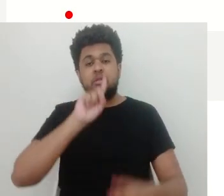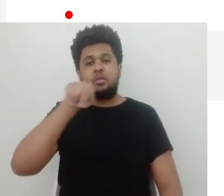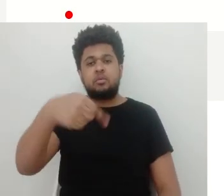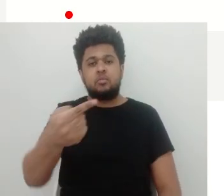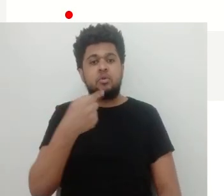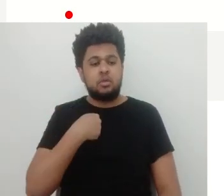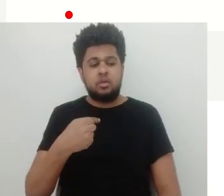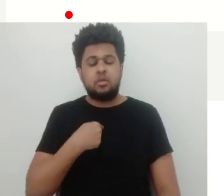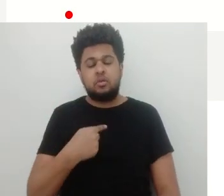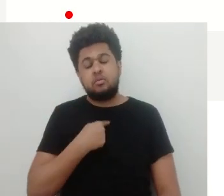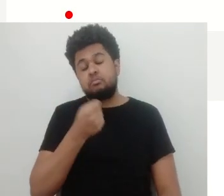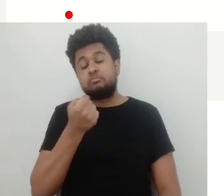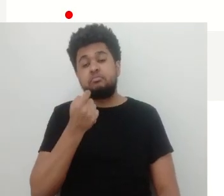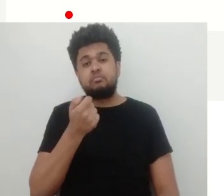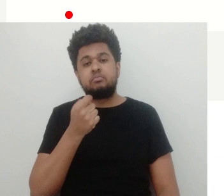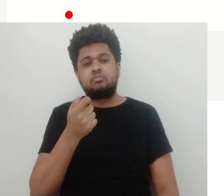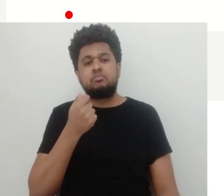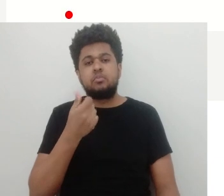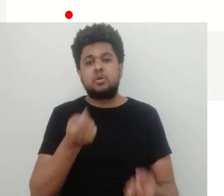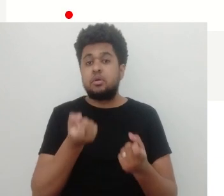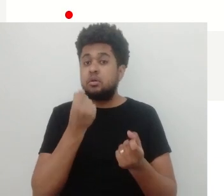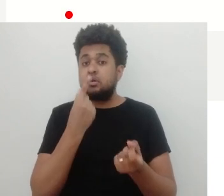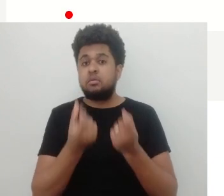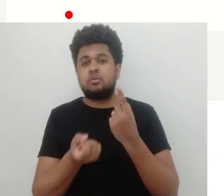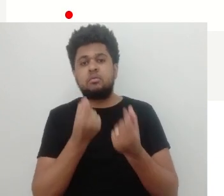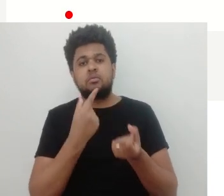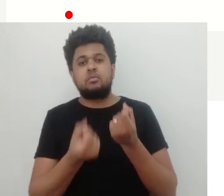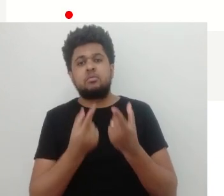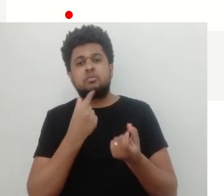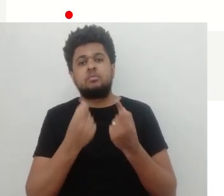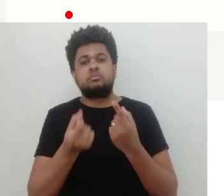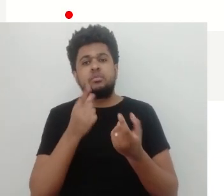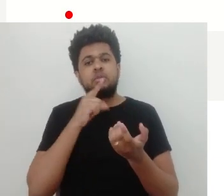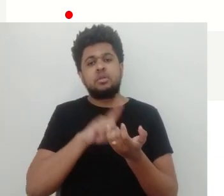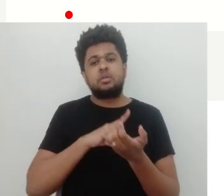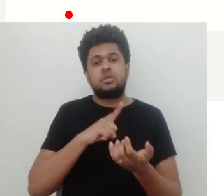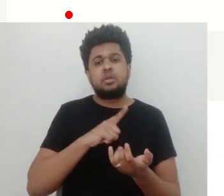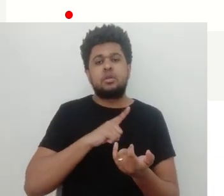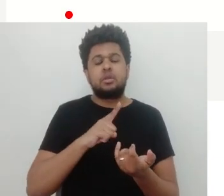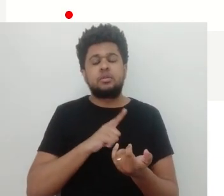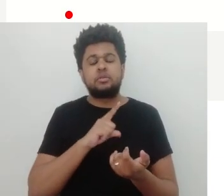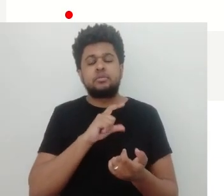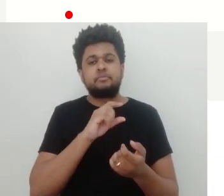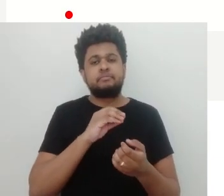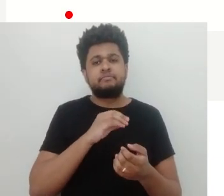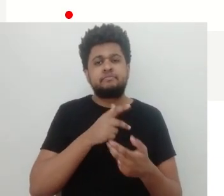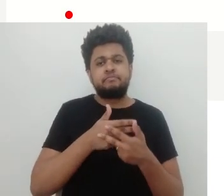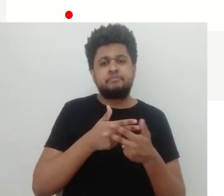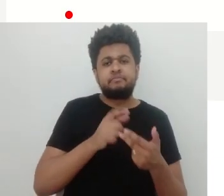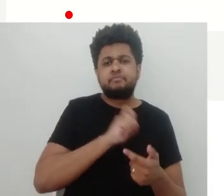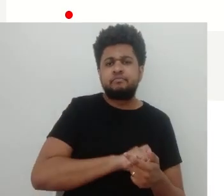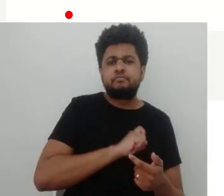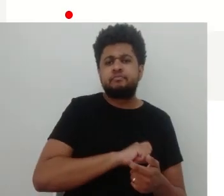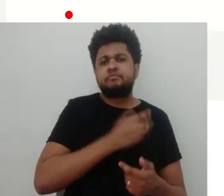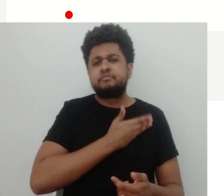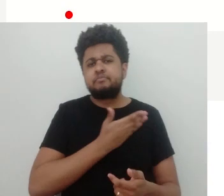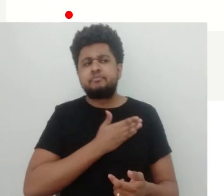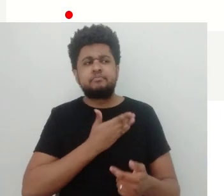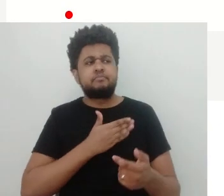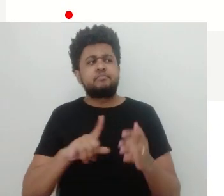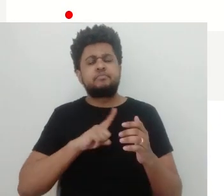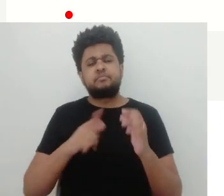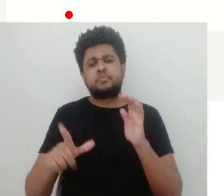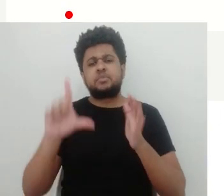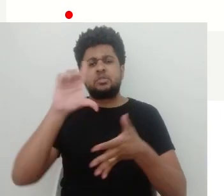latino-americanas ou hispânicas, como queiram. Interdisciplinaridade e uma inversão, né? A palavra aqui